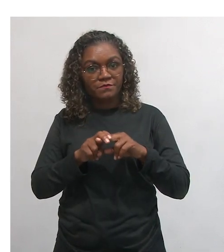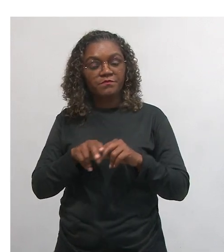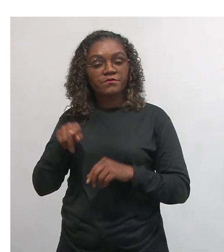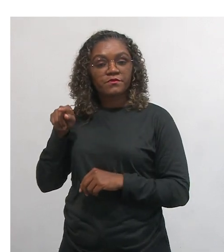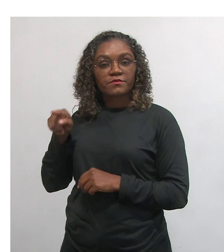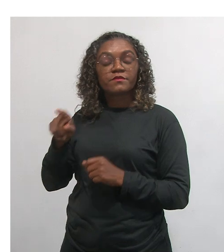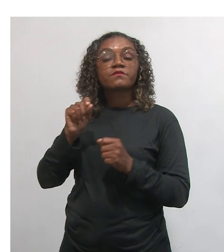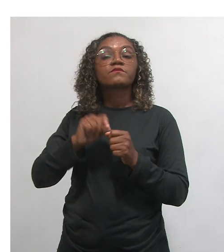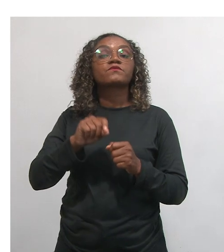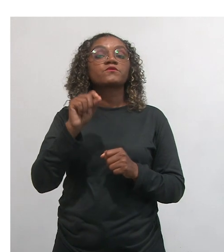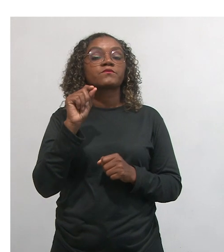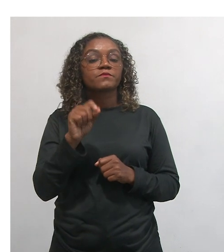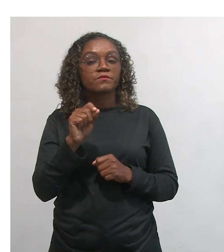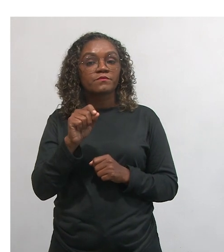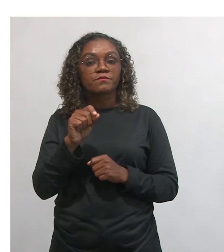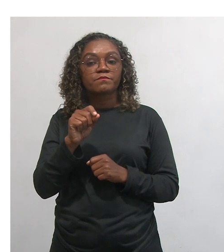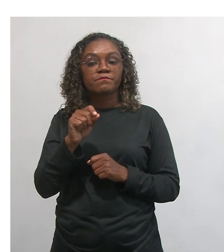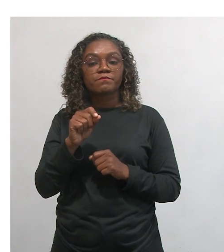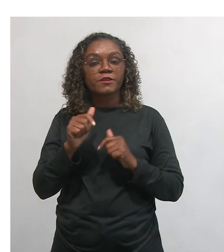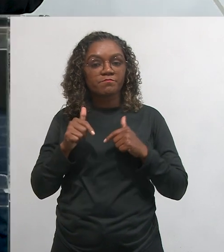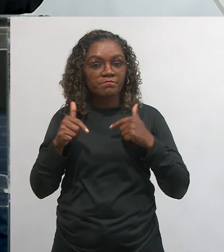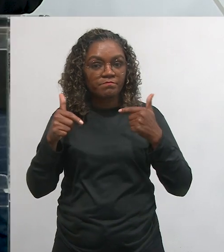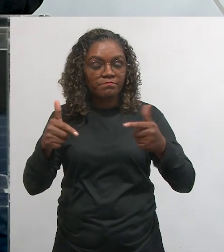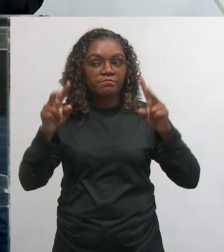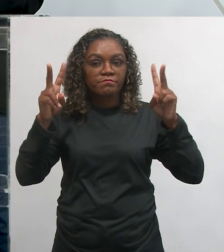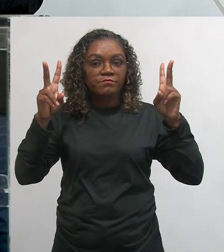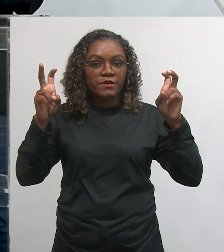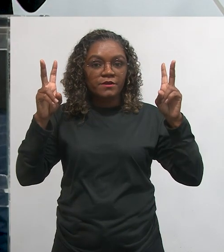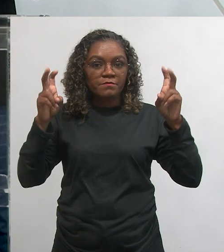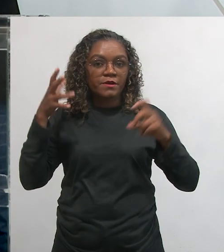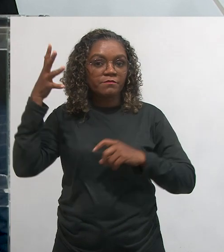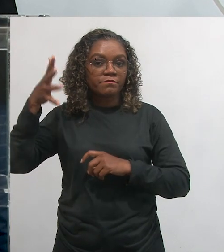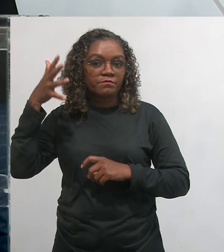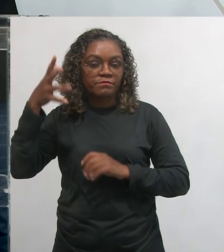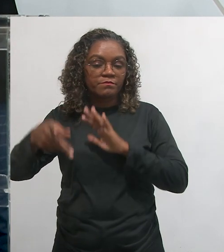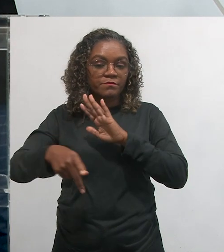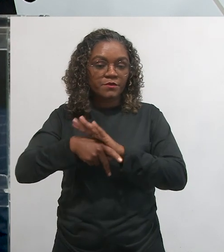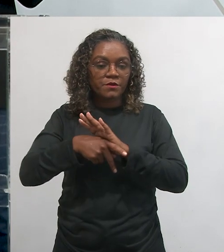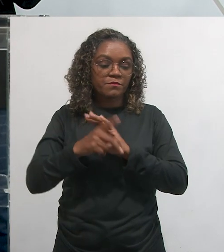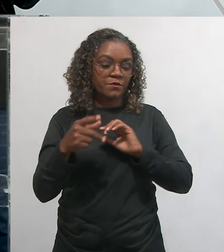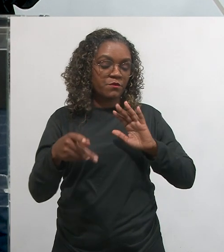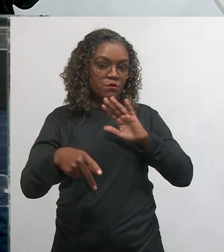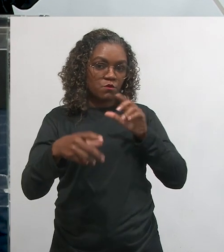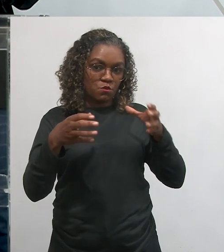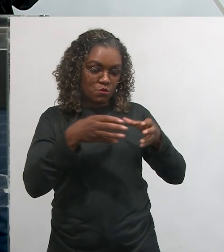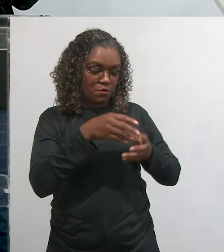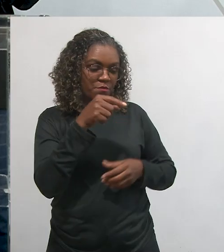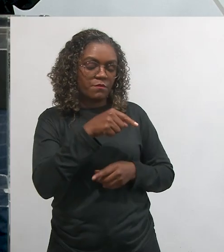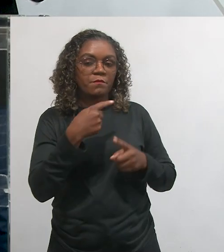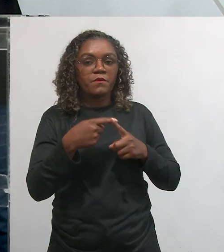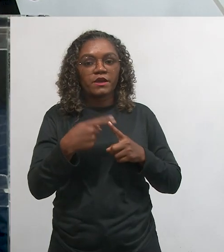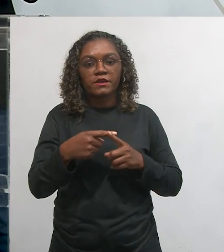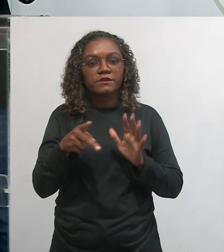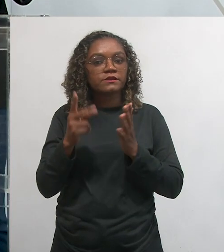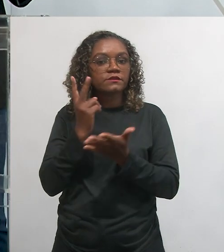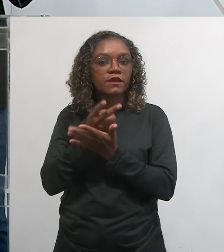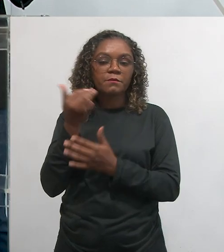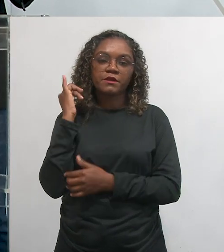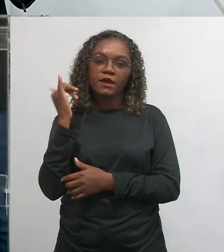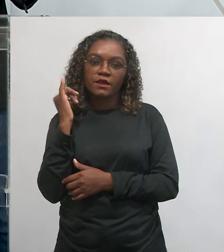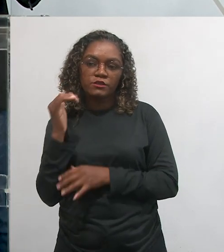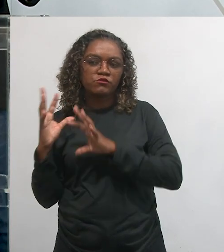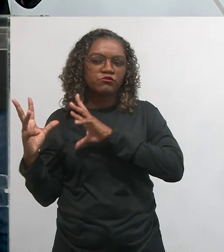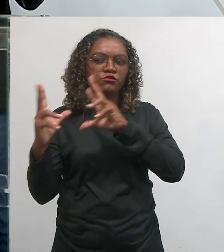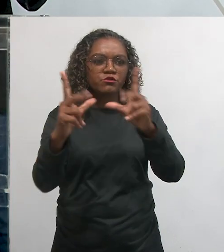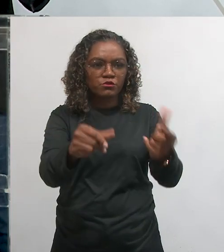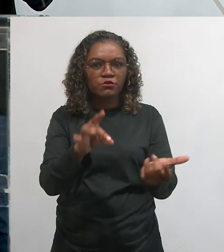então ele é obrigado a enfrentar o discurso dos sofistas em que toda narrativa é